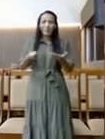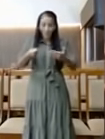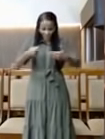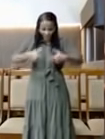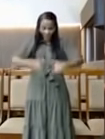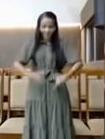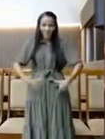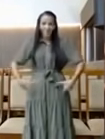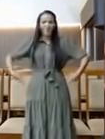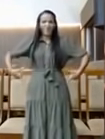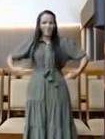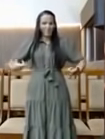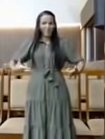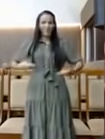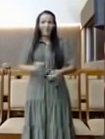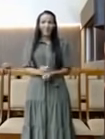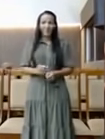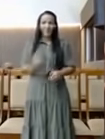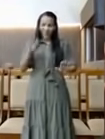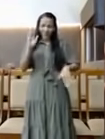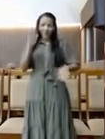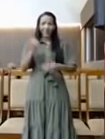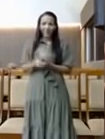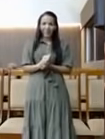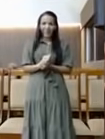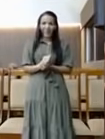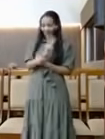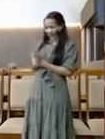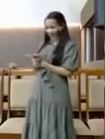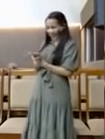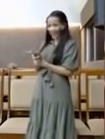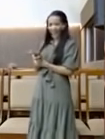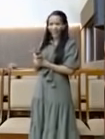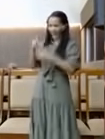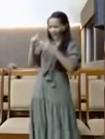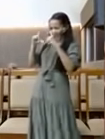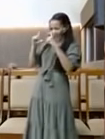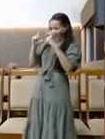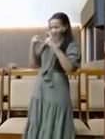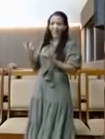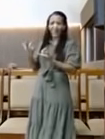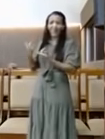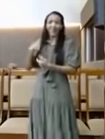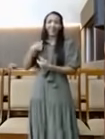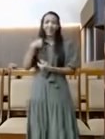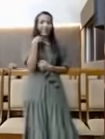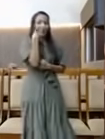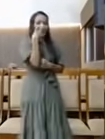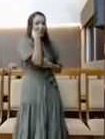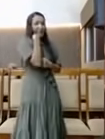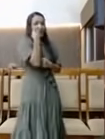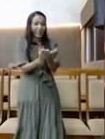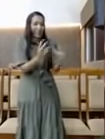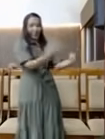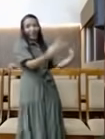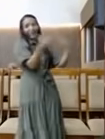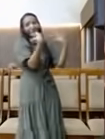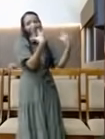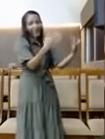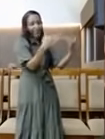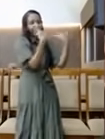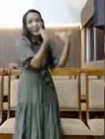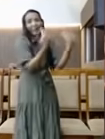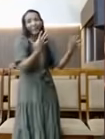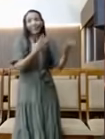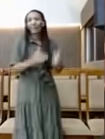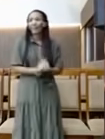meu irmão tira foto aí eu tiro a foto Cândido assim atrás dela para esconder as cambistas porque os cães vão ver eu